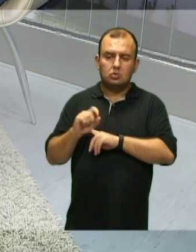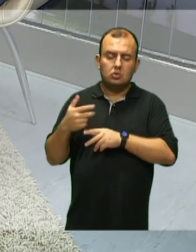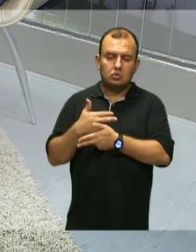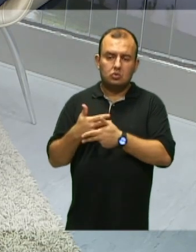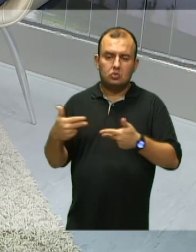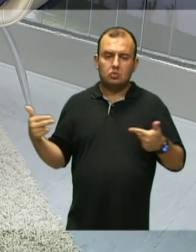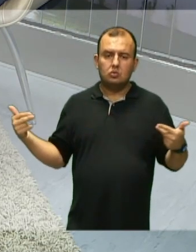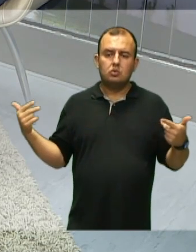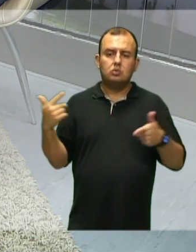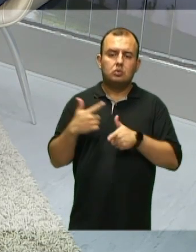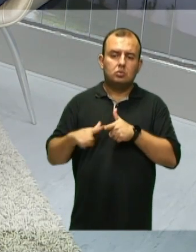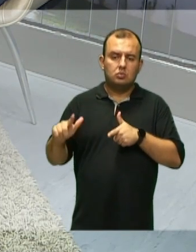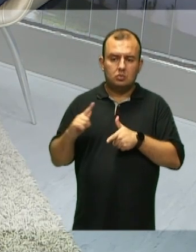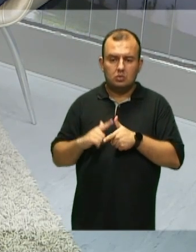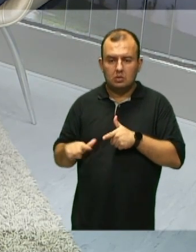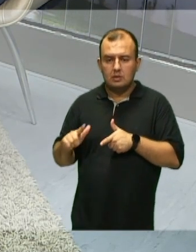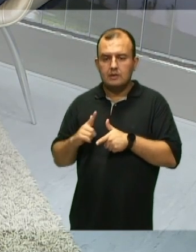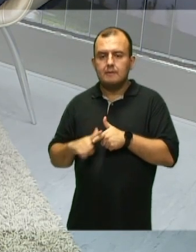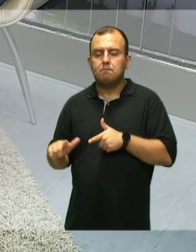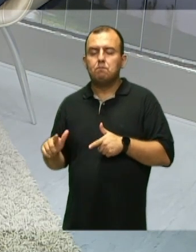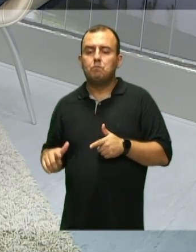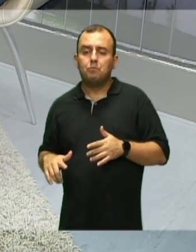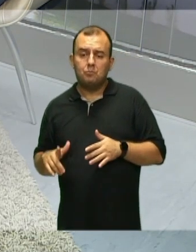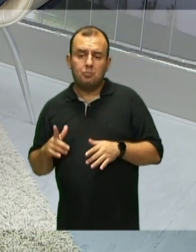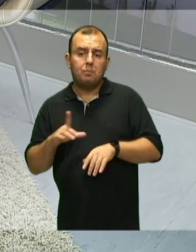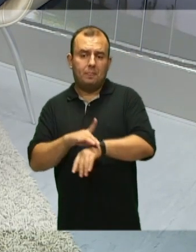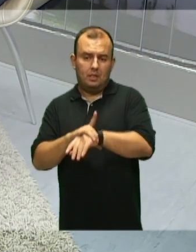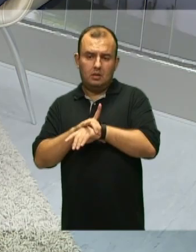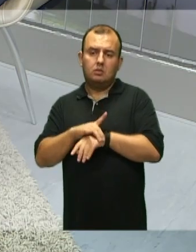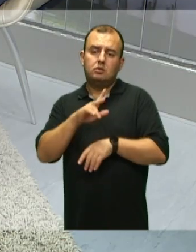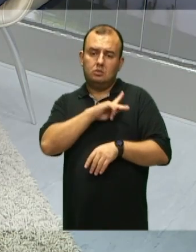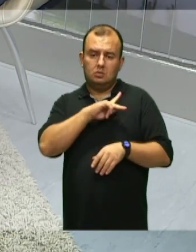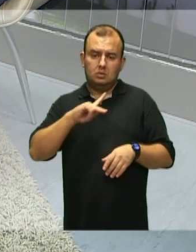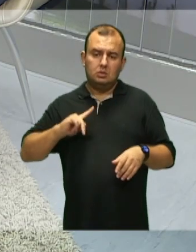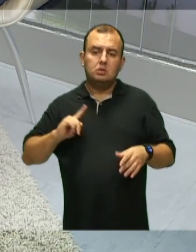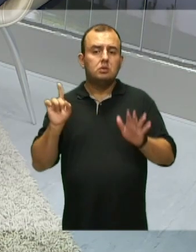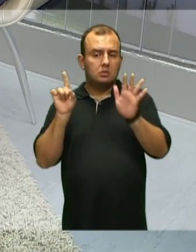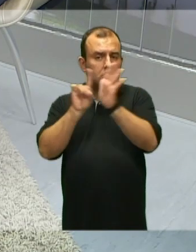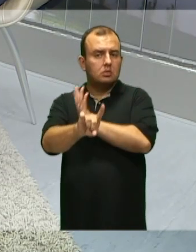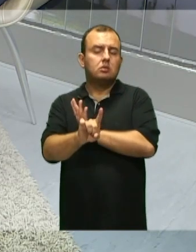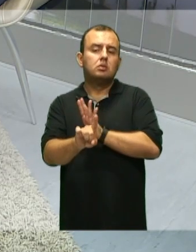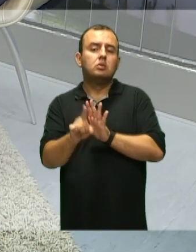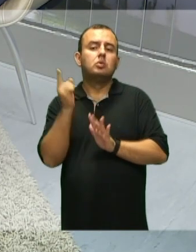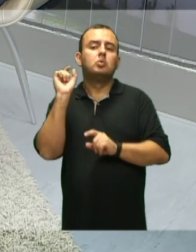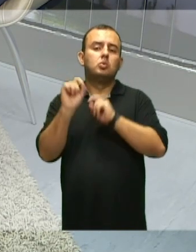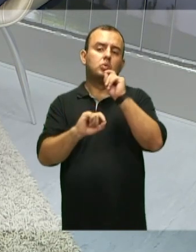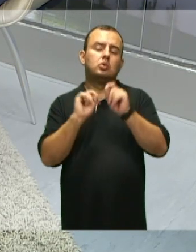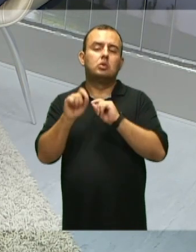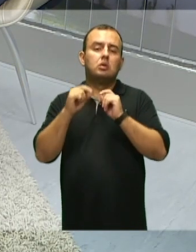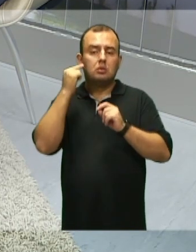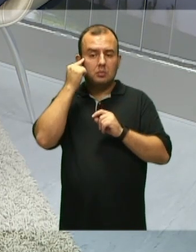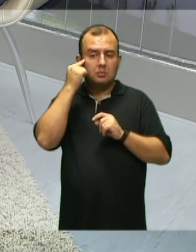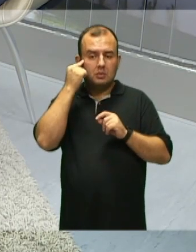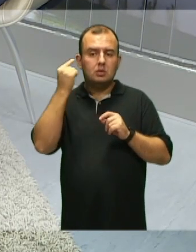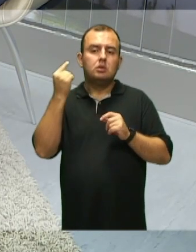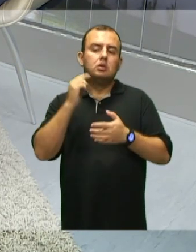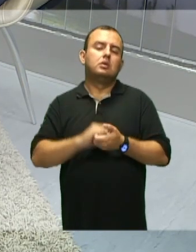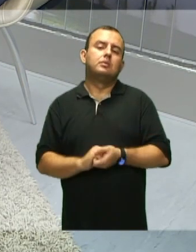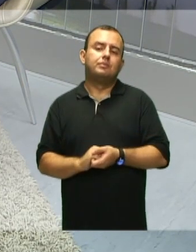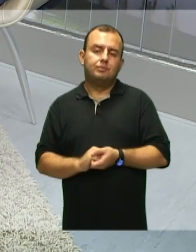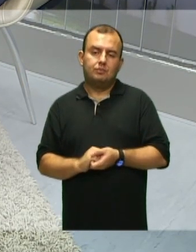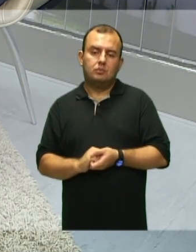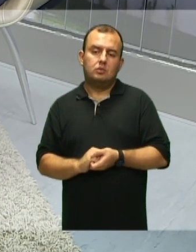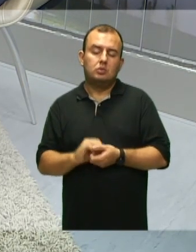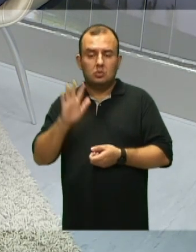diversos problemas né que vai Segurança Pública também eu pergunto o que que dá para pensar